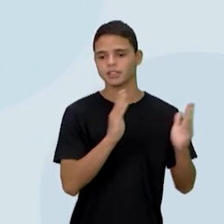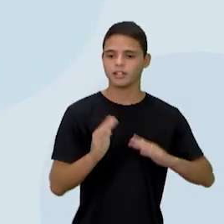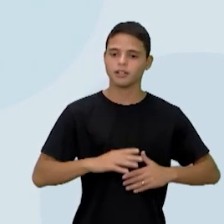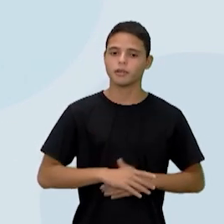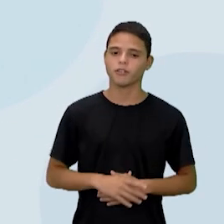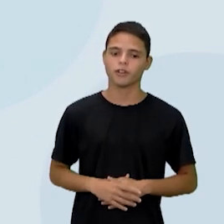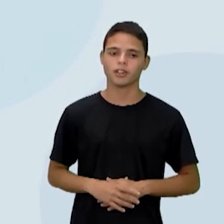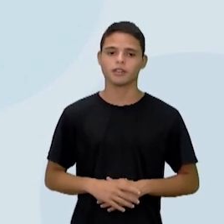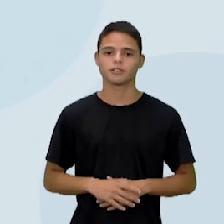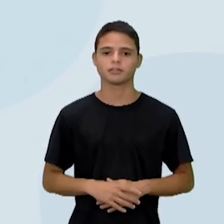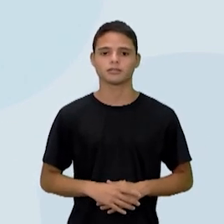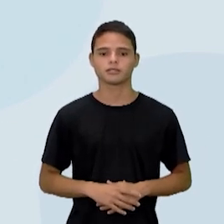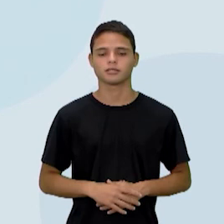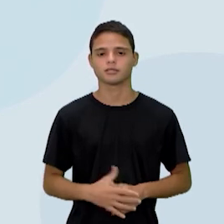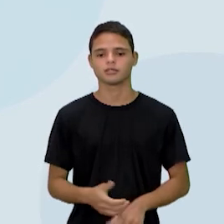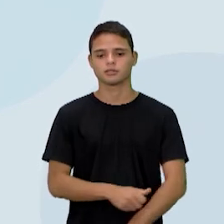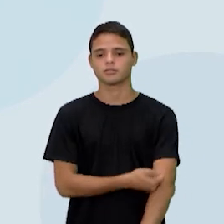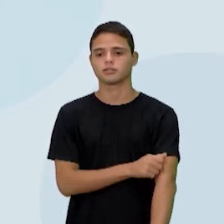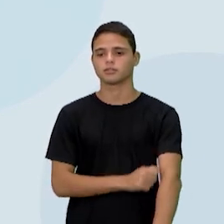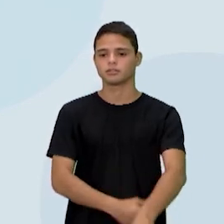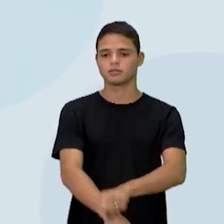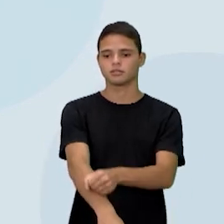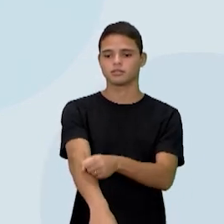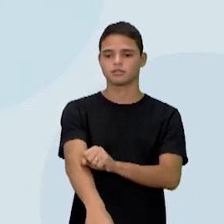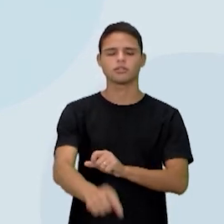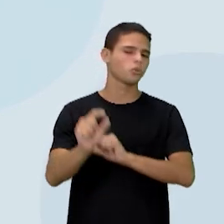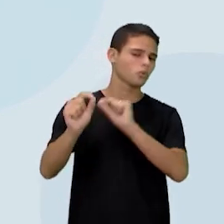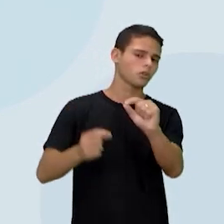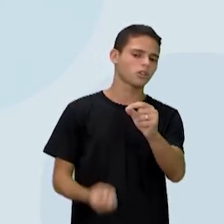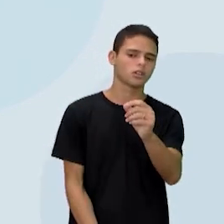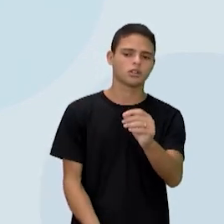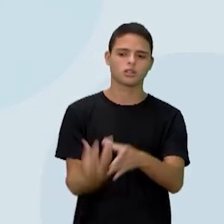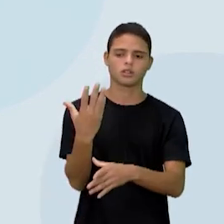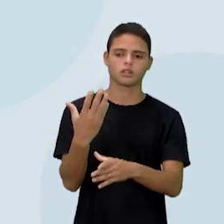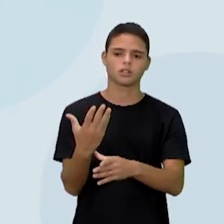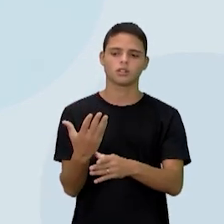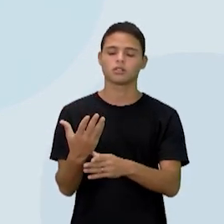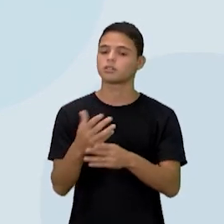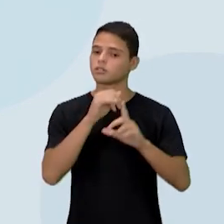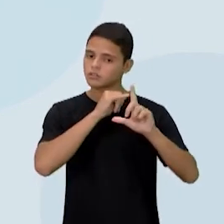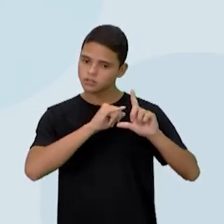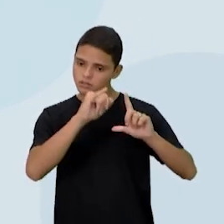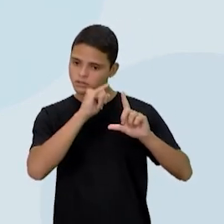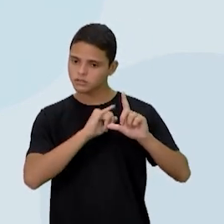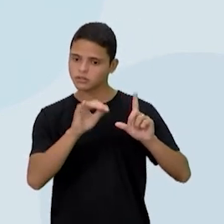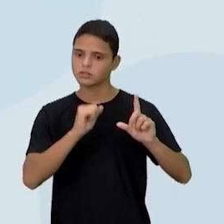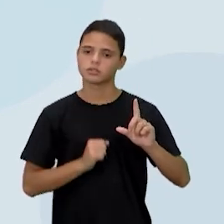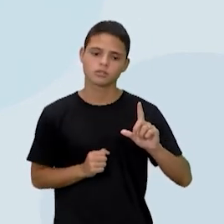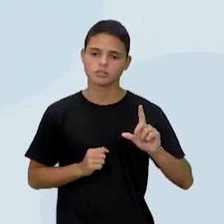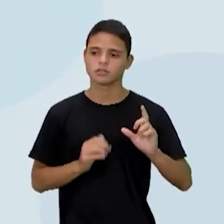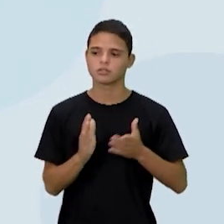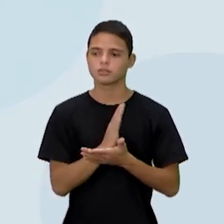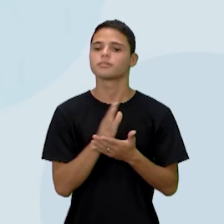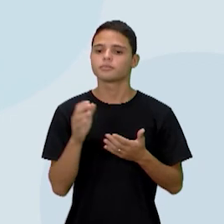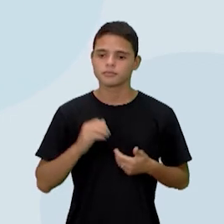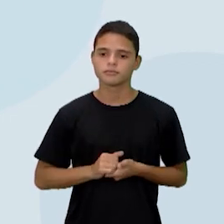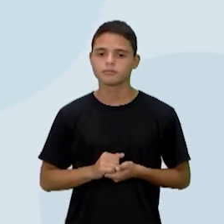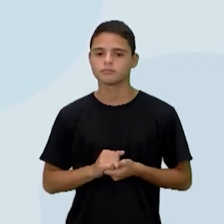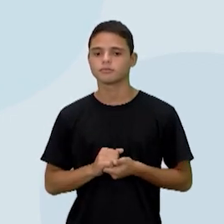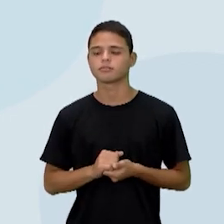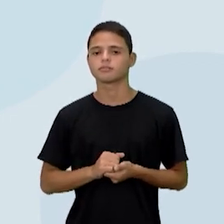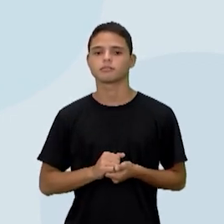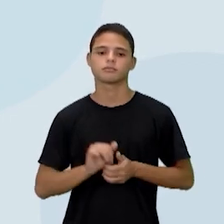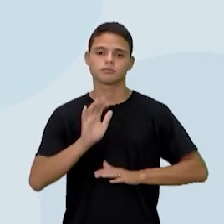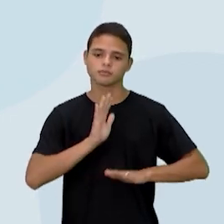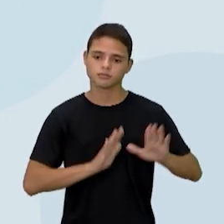descarte. Muito bem, o Mão na Massa, que tal criar uma campanha de propaganda para divulgar boas ideias, como doação de alimentos, roupas,